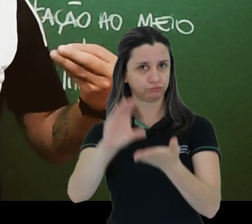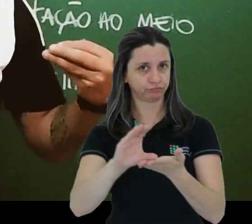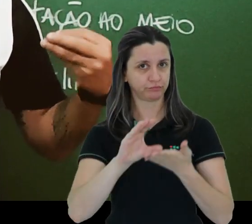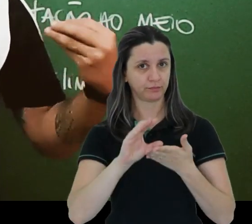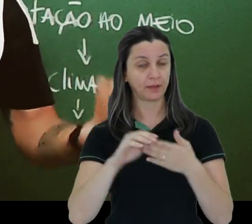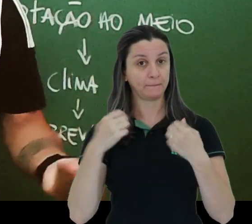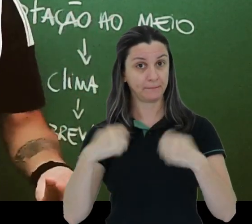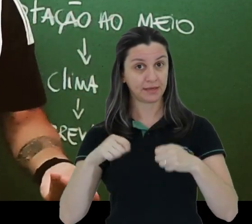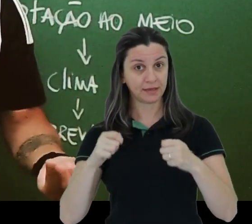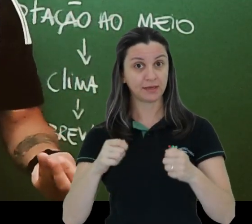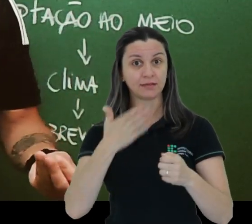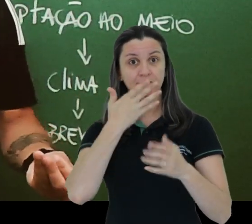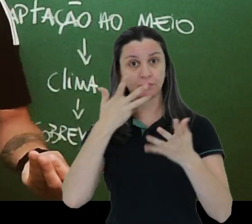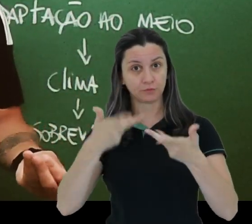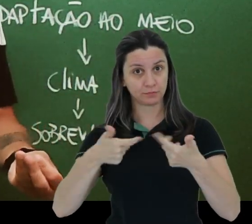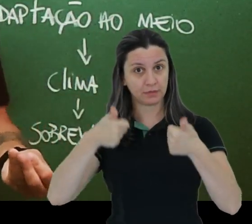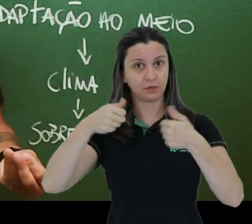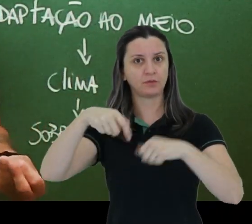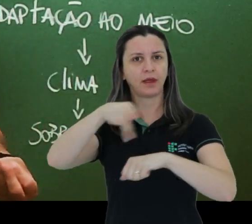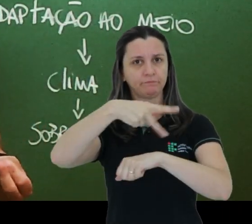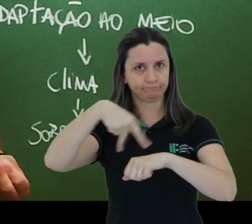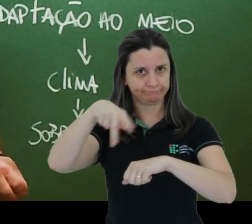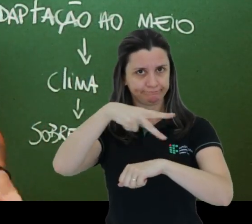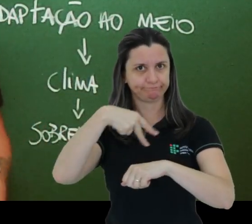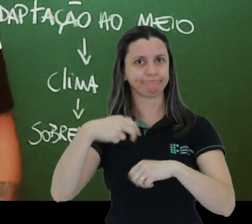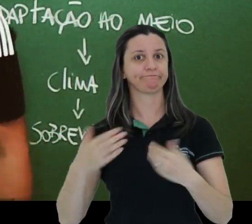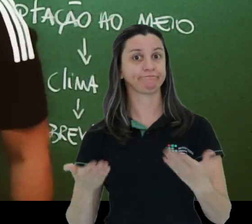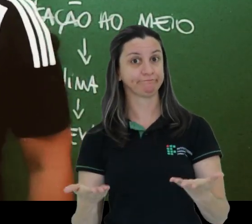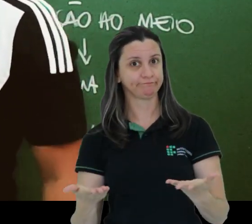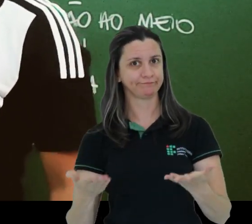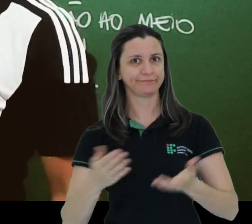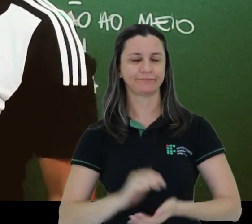que precisamos melhorar no nosso país?